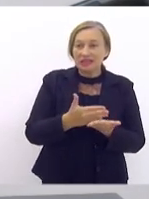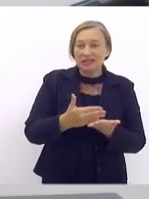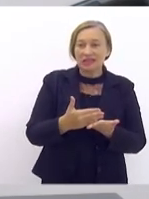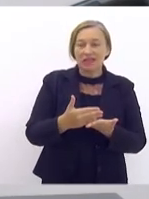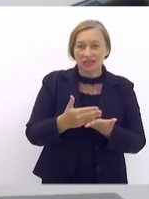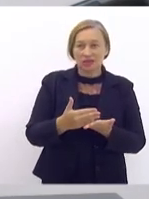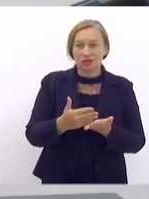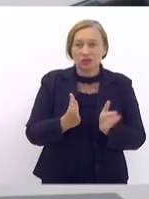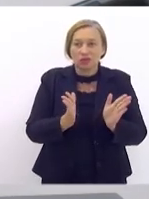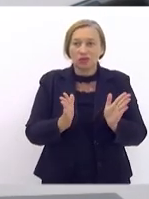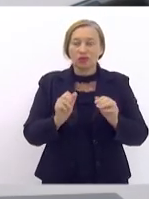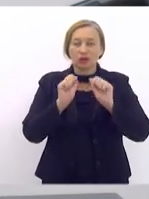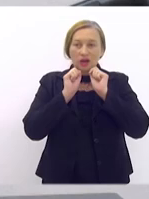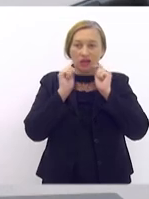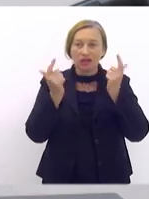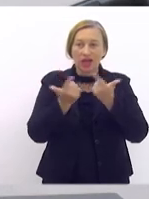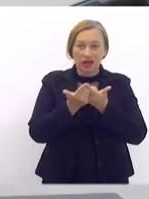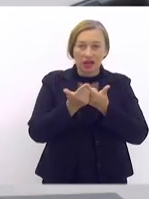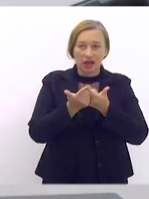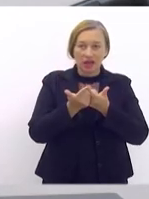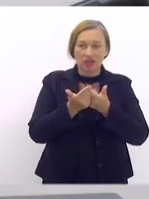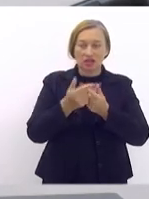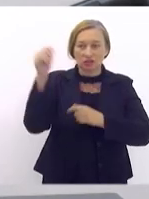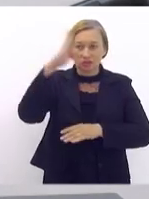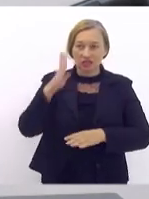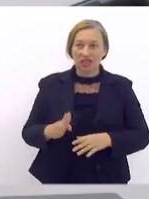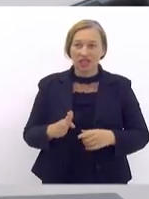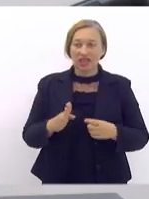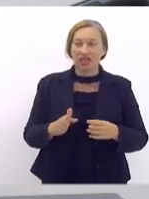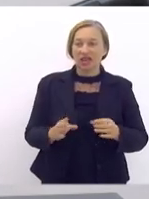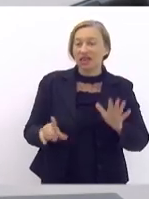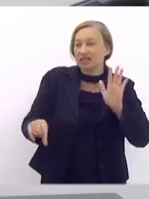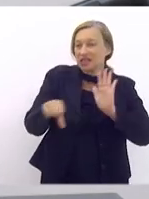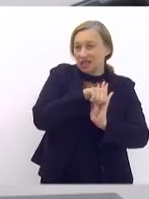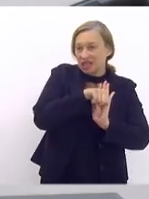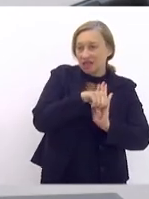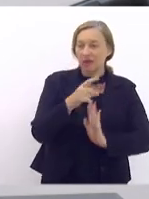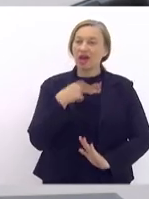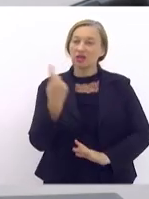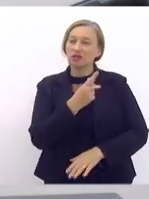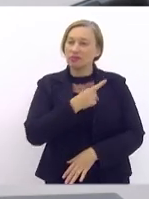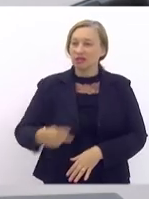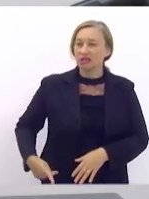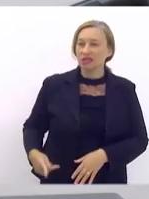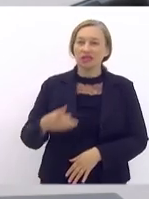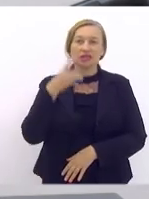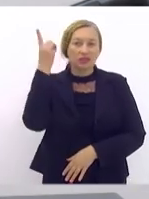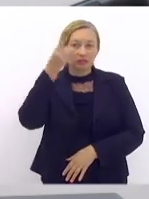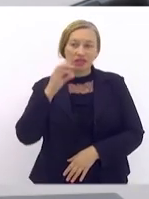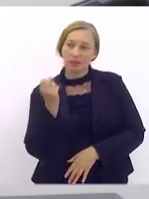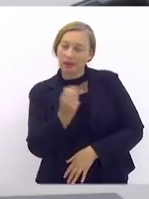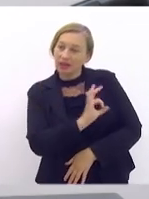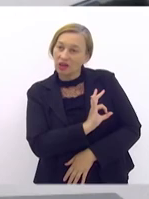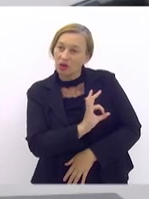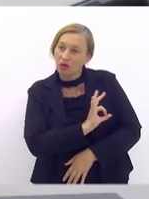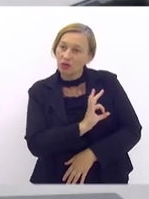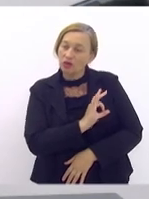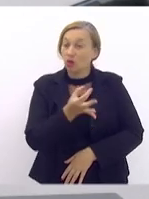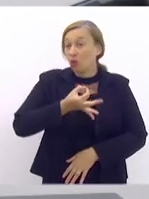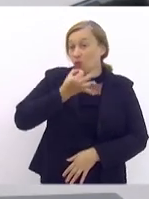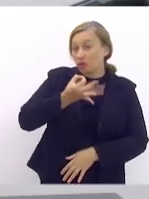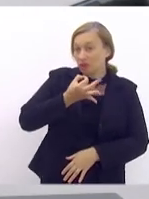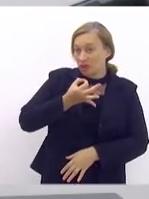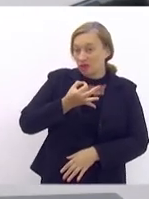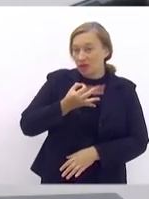né? Esse crime cibernético, a nossa presidente aqui, a deputada Marta Rocha, veio com a